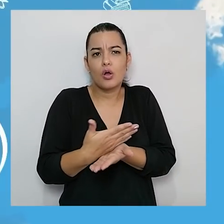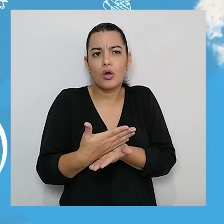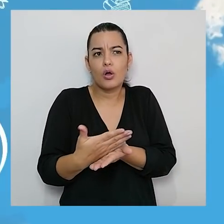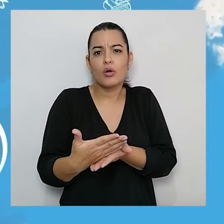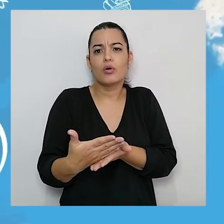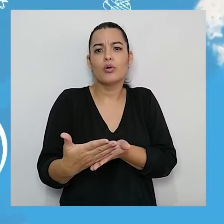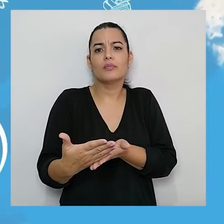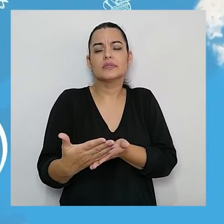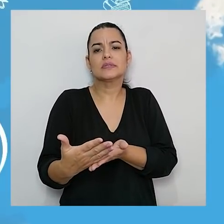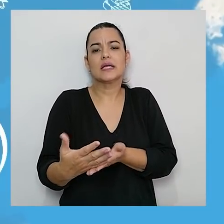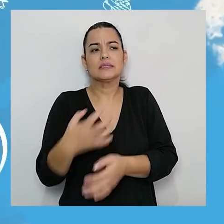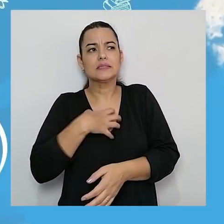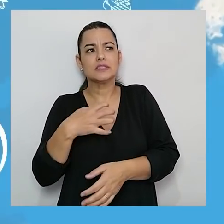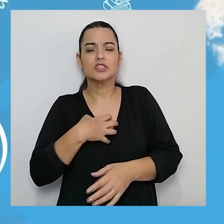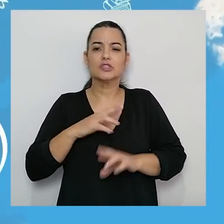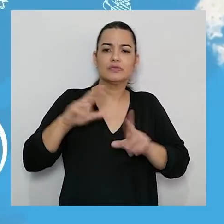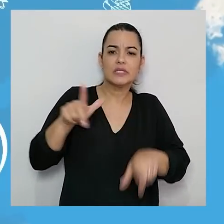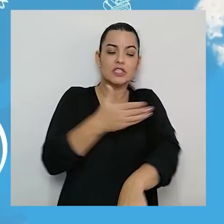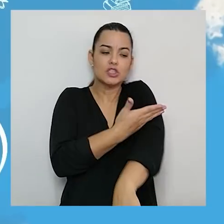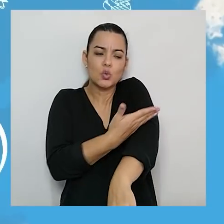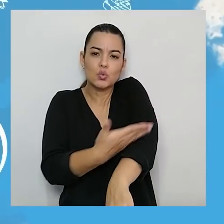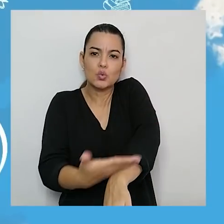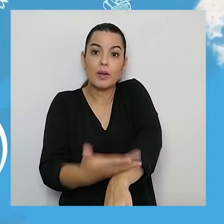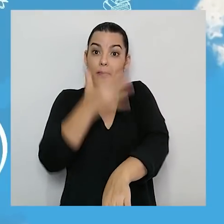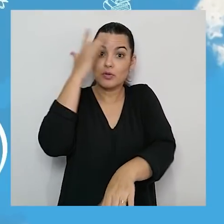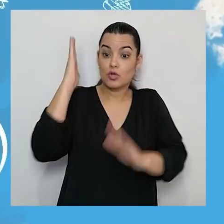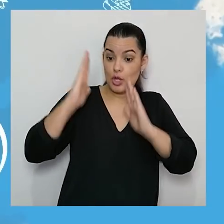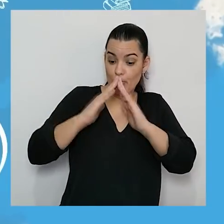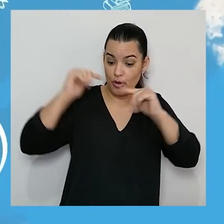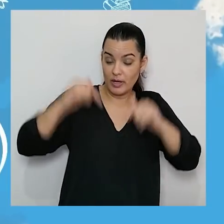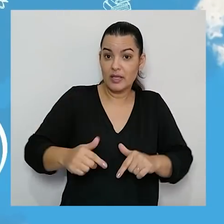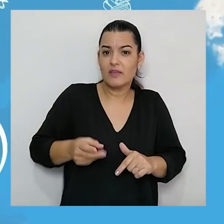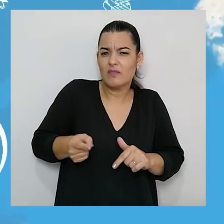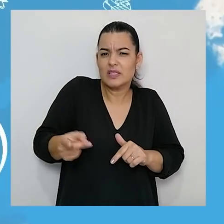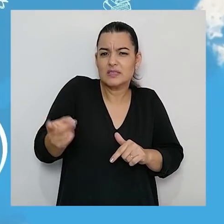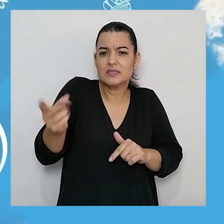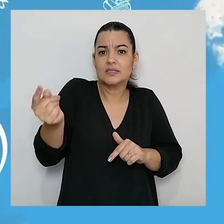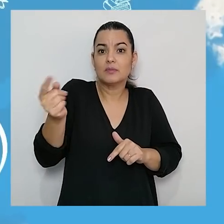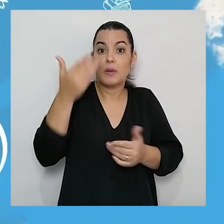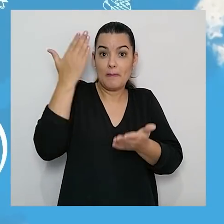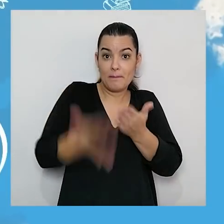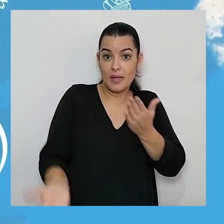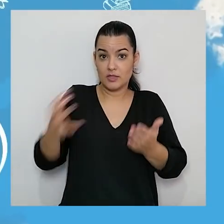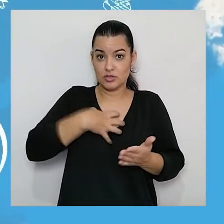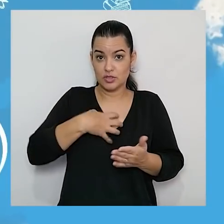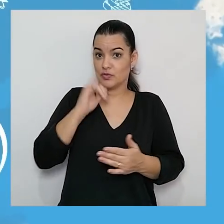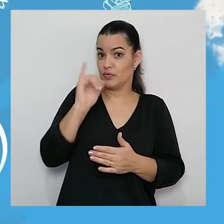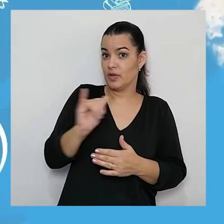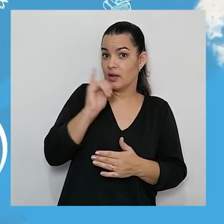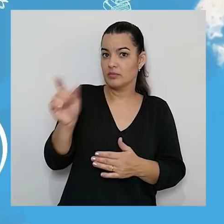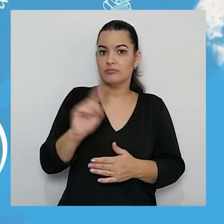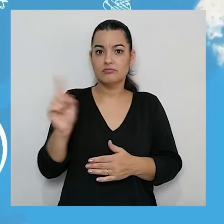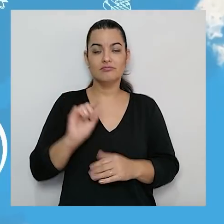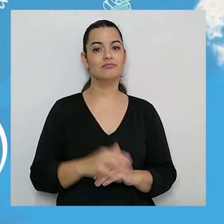e mesmo quem já mora aqui há muito tempo, viu, turma? Ainda não perde o jeitinho de falar, não. Pode